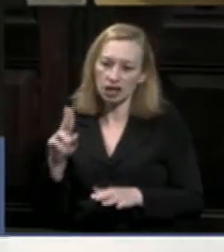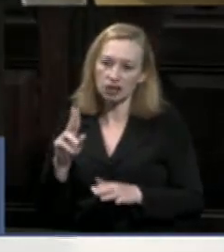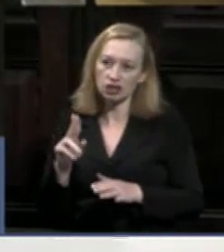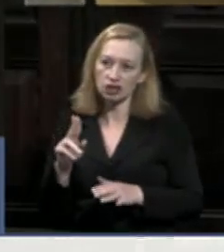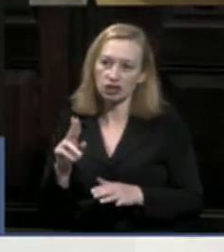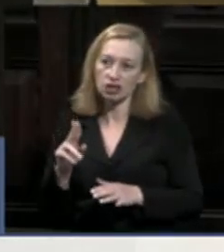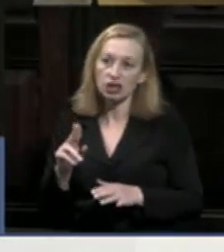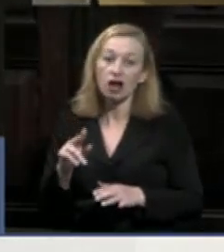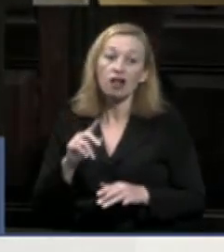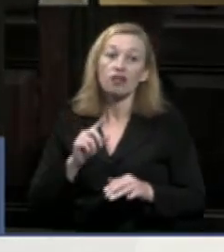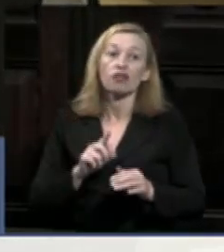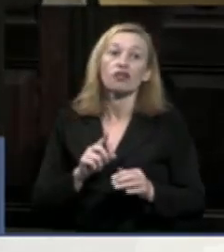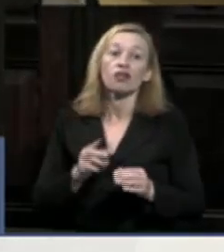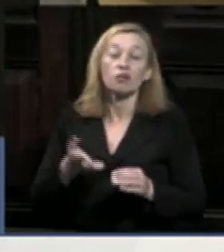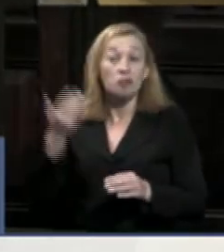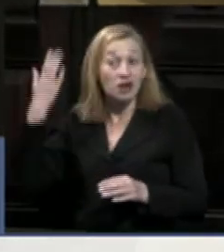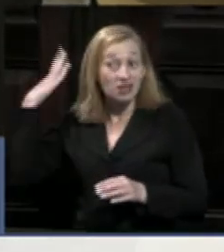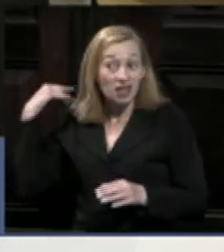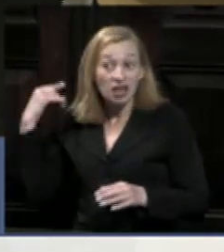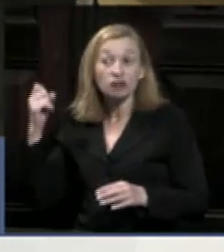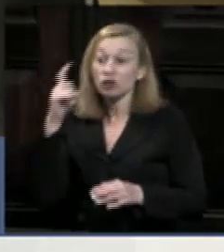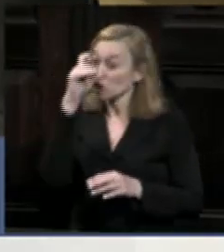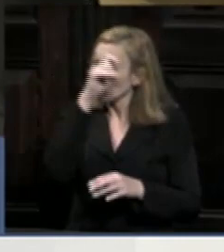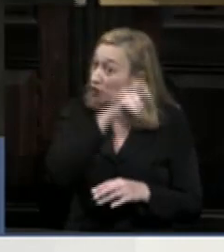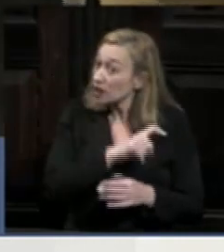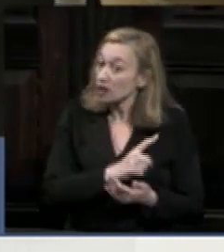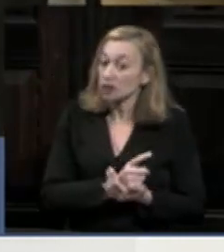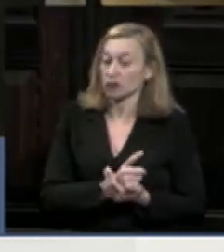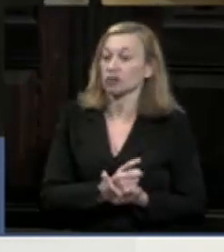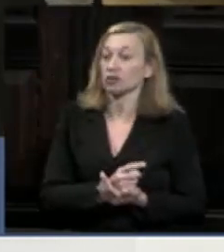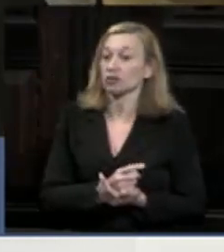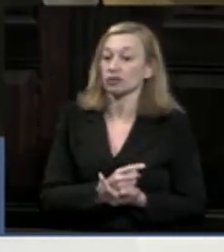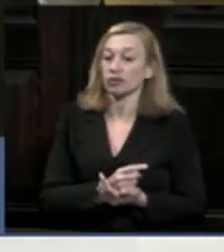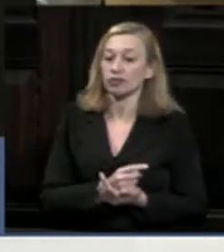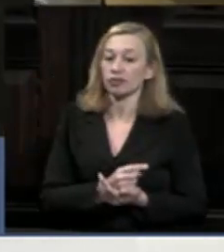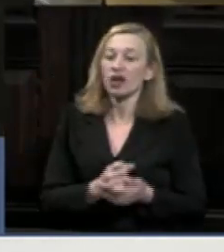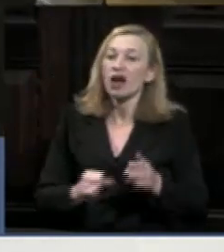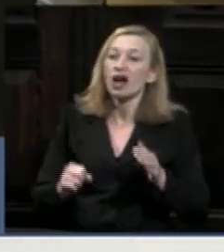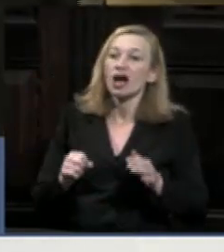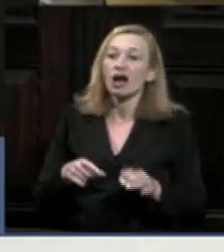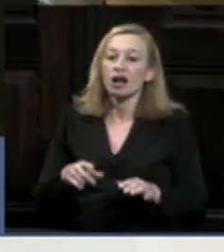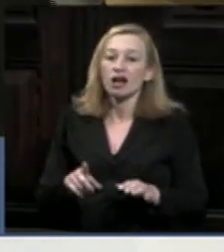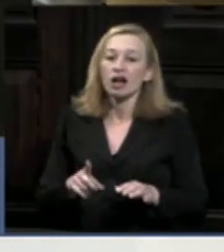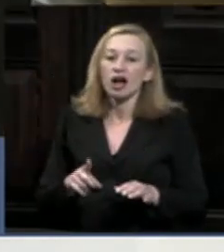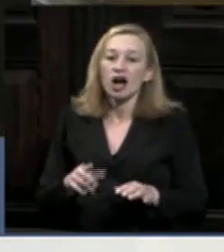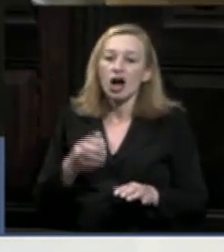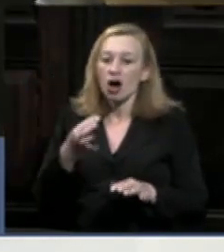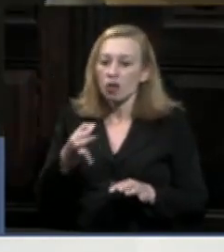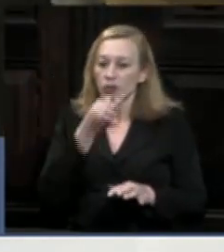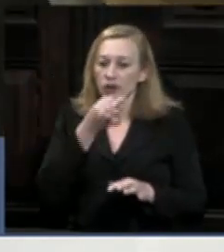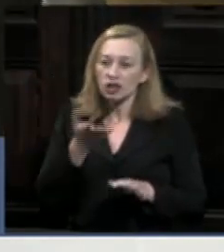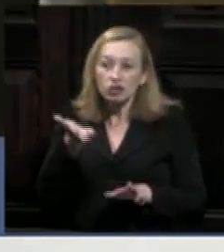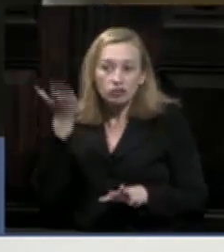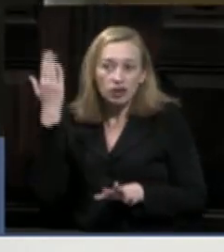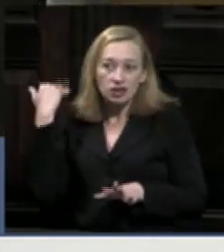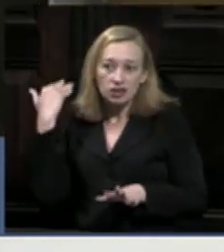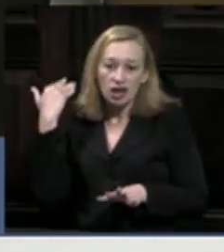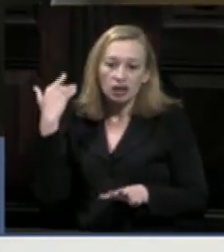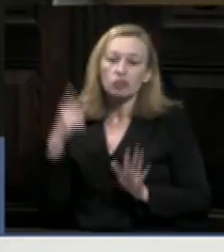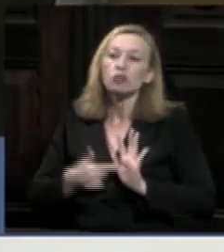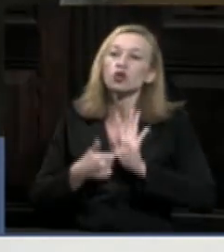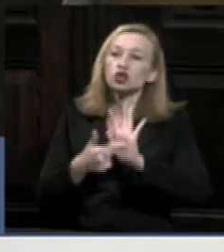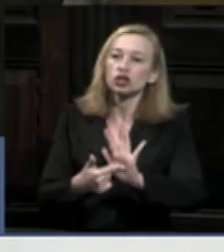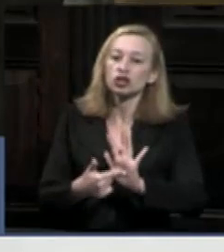dos direitistas dos racistas é que era a lei de cotas ea a baixar o nível